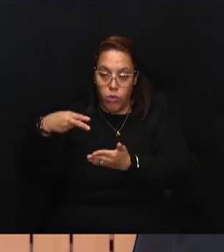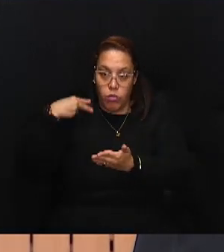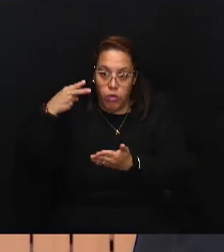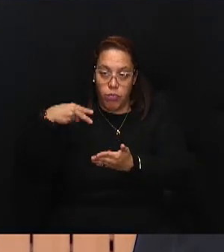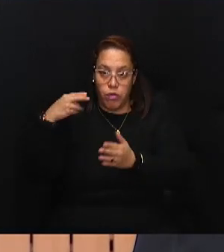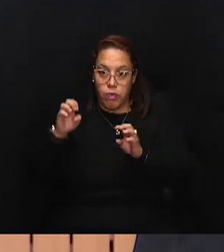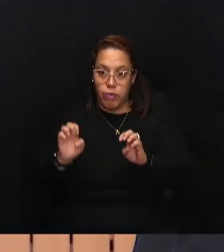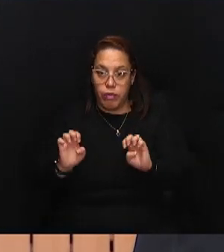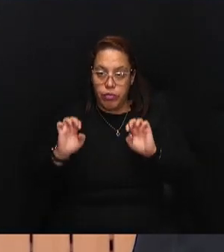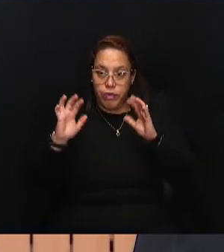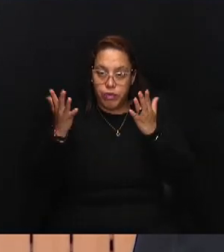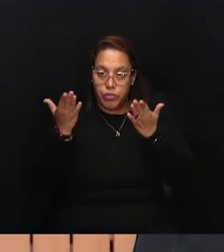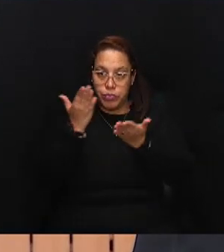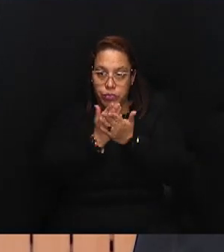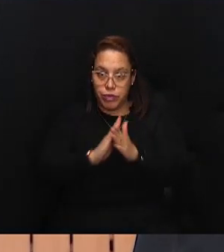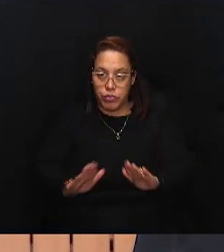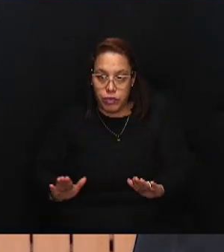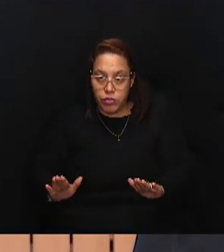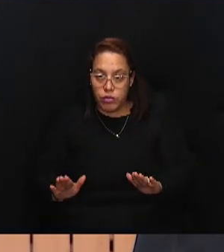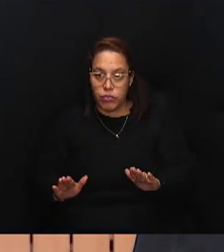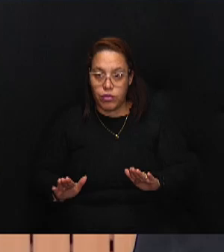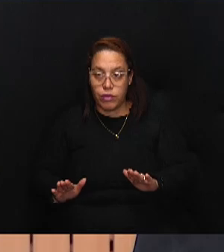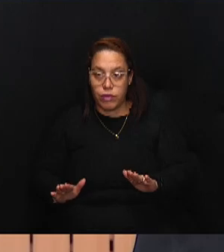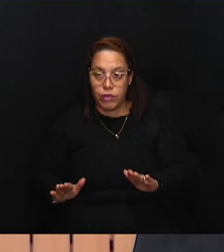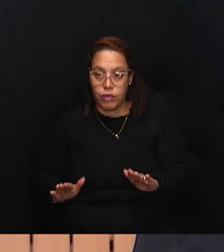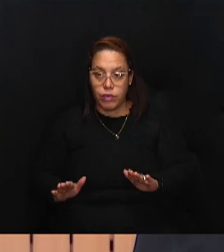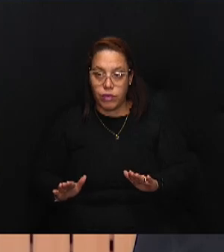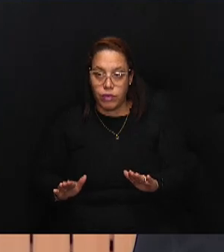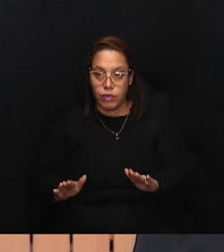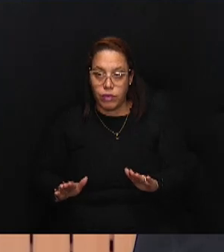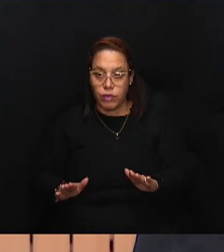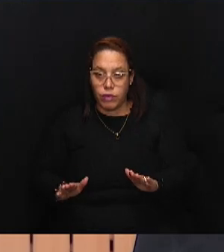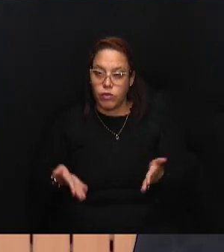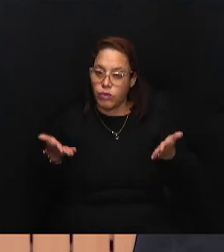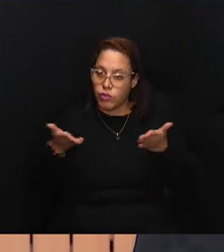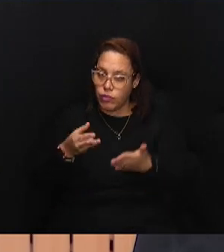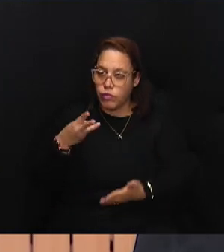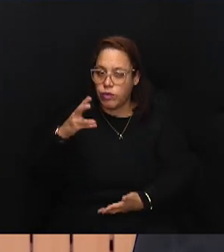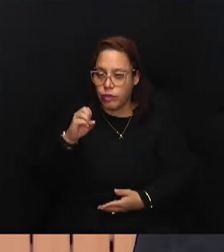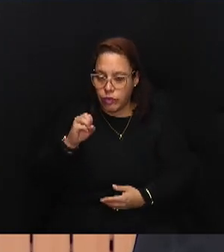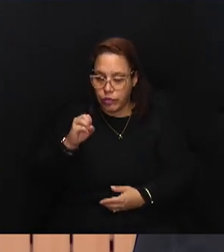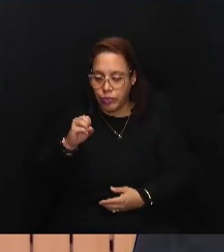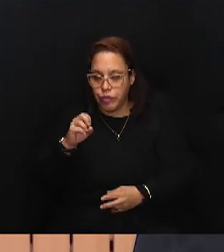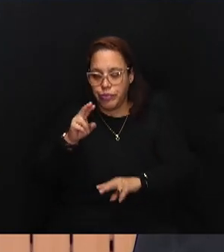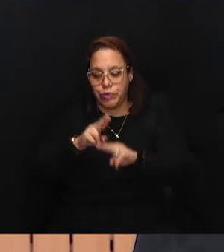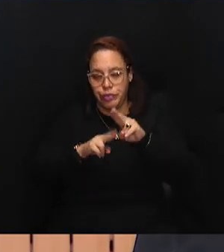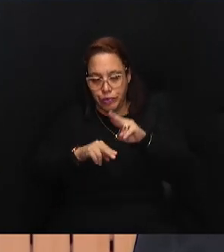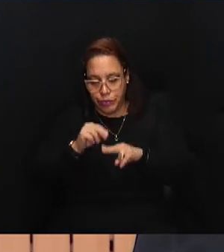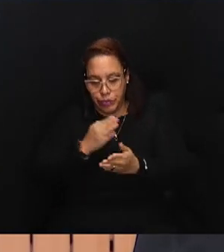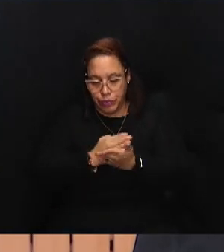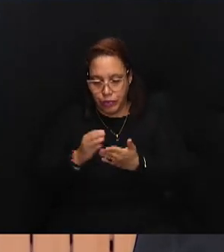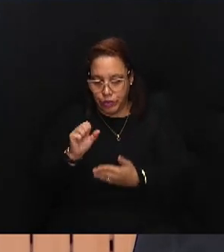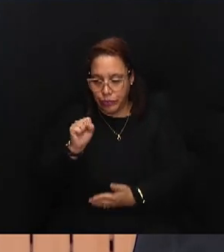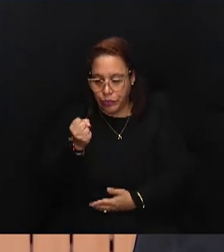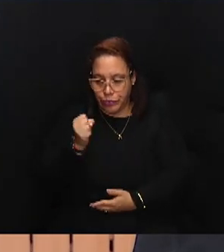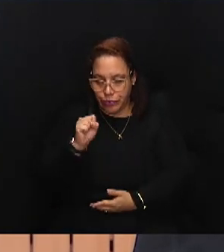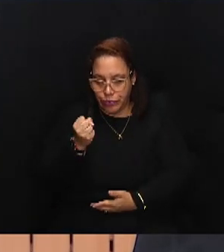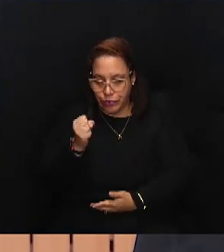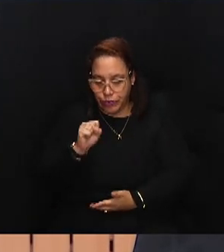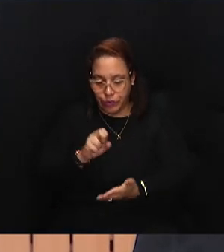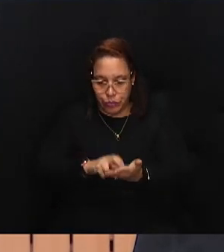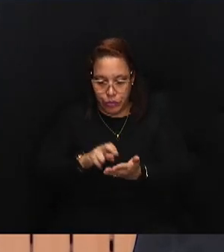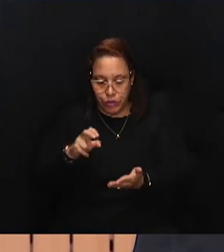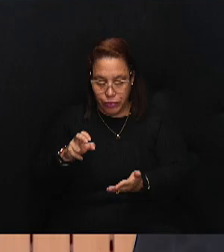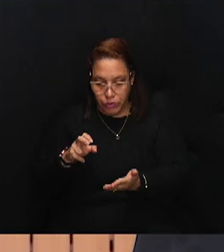ter um evento de encerramento, que vai ser agora no dia 30/6, a partir das 8 horas, ali no Centro